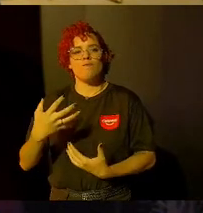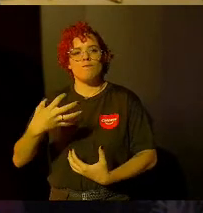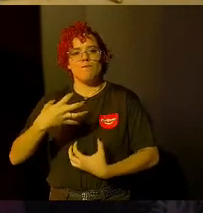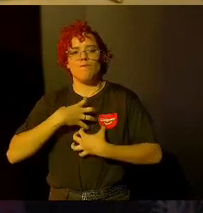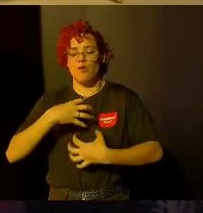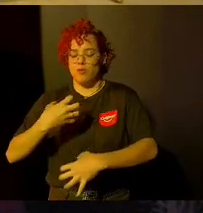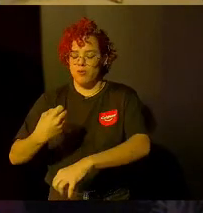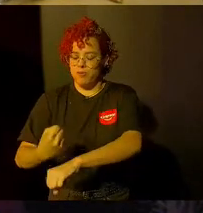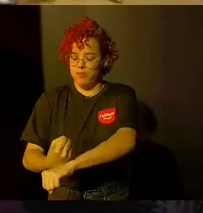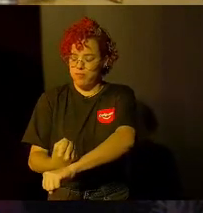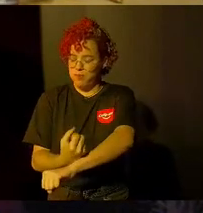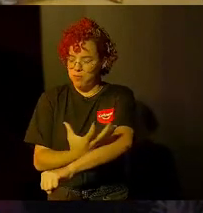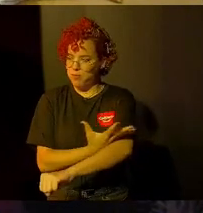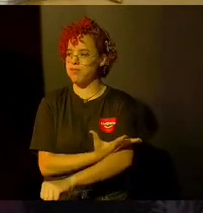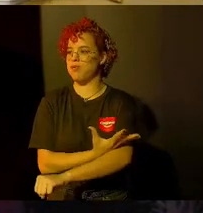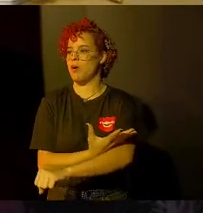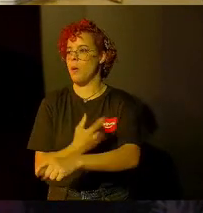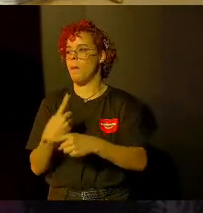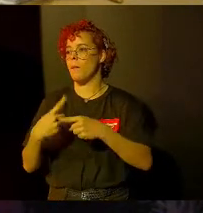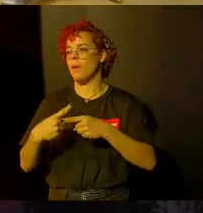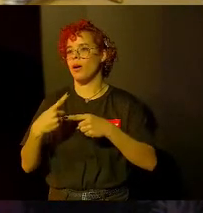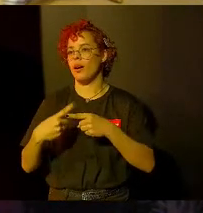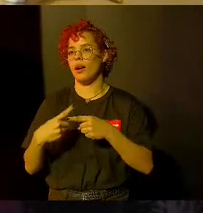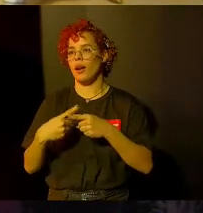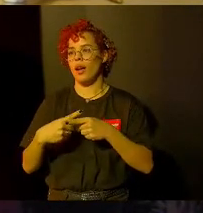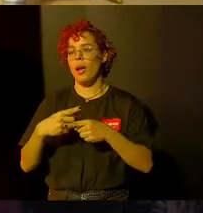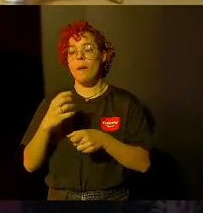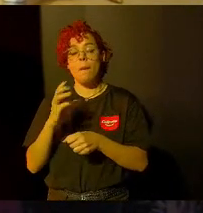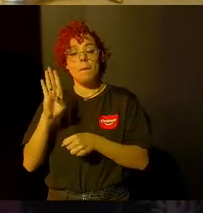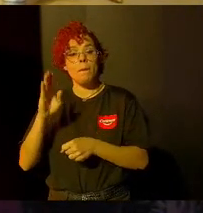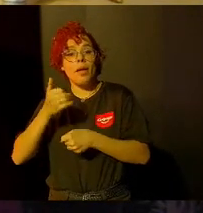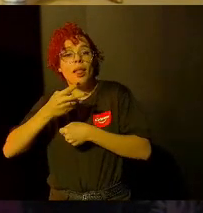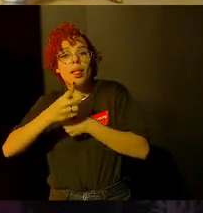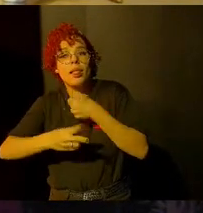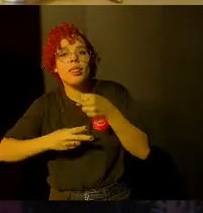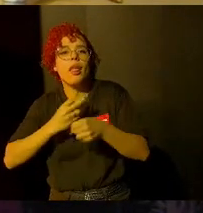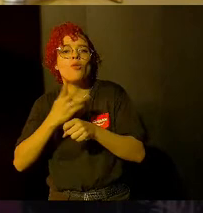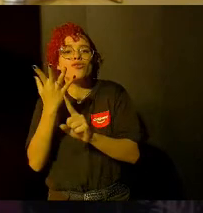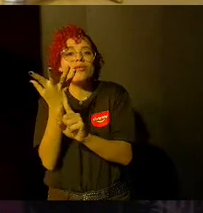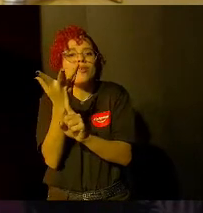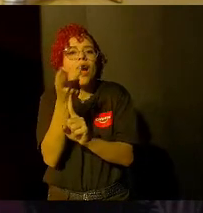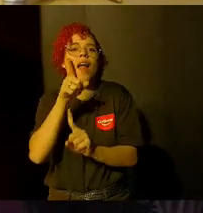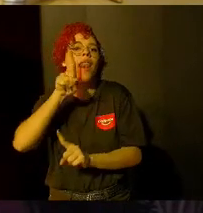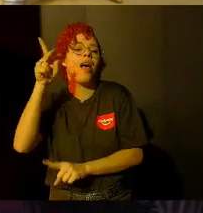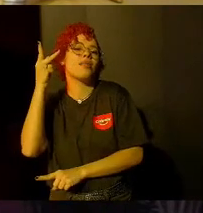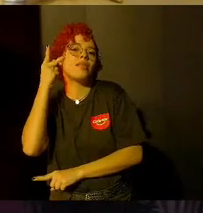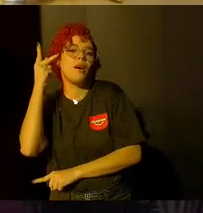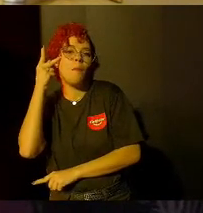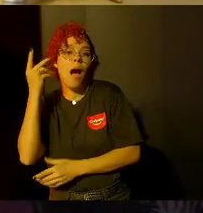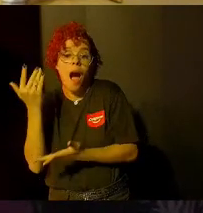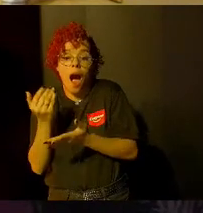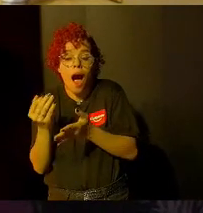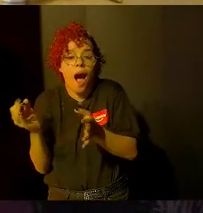emoção porque eu tô vindo né da Bienal de arte de São Paulo que acabou de inaugurar